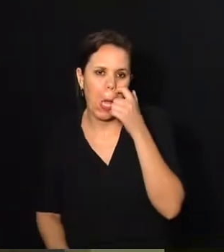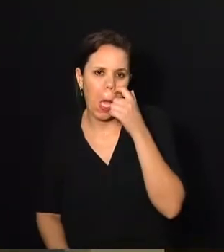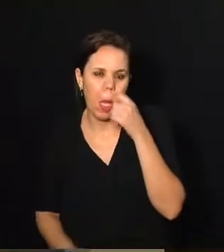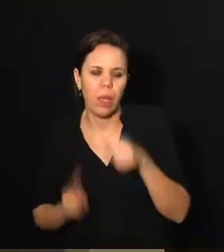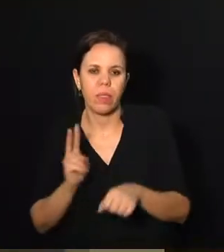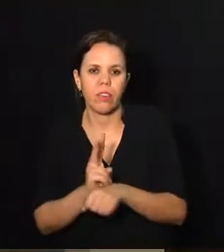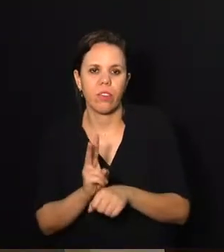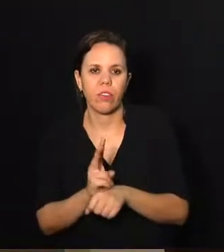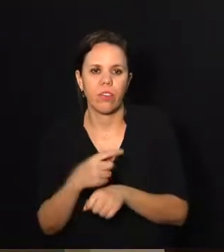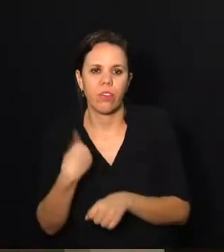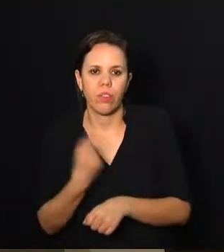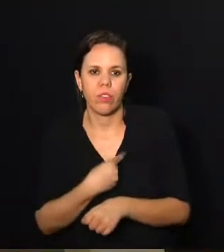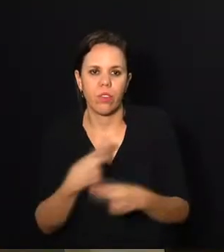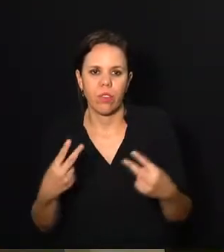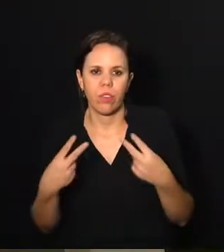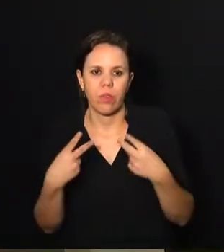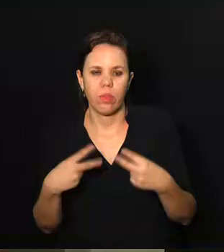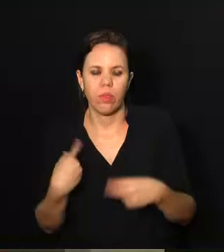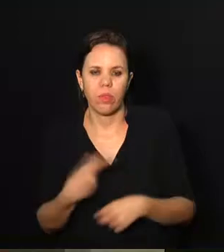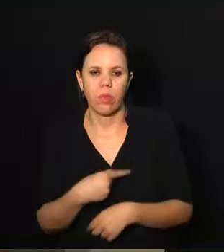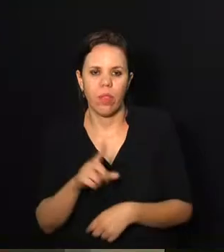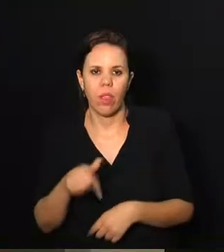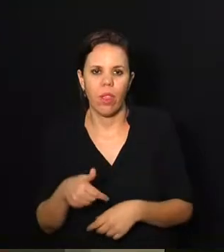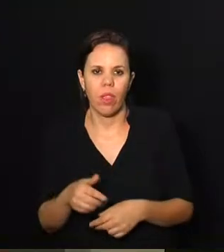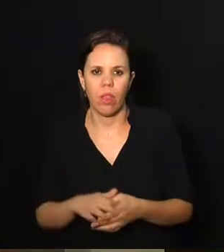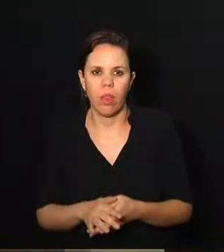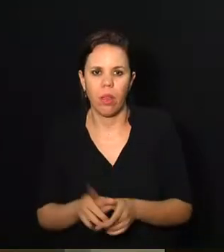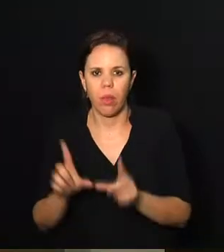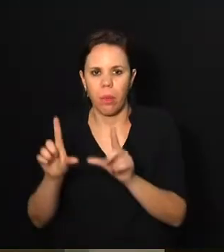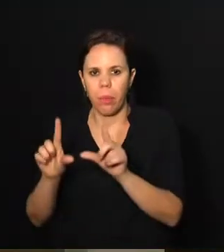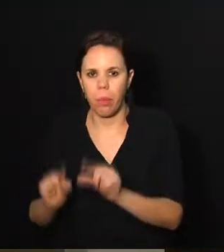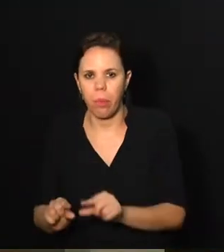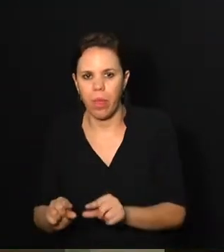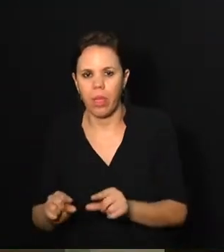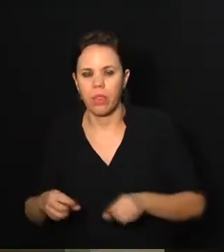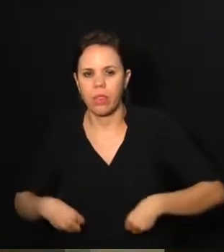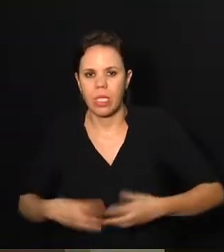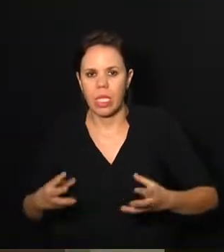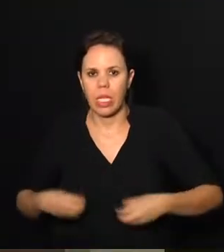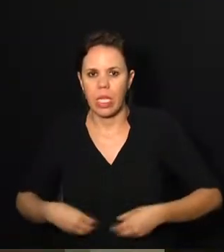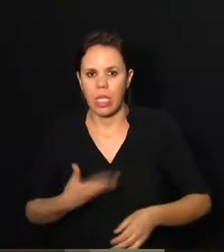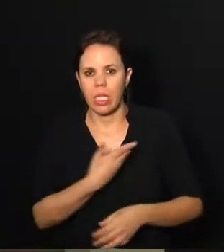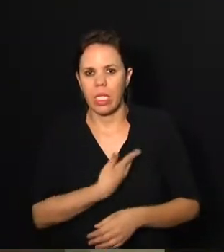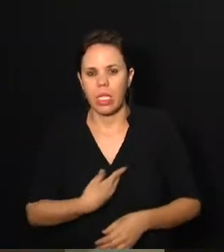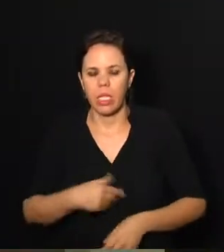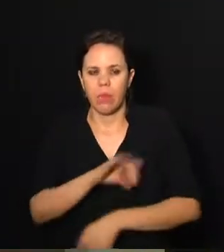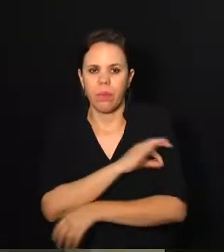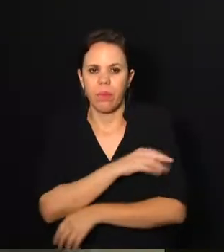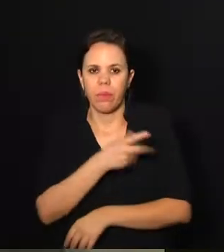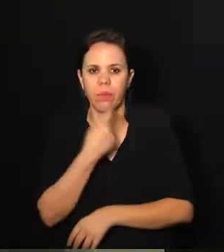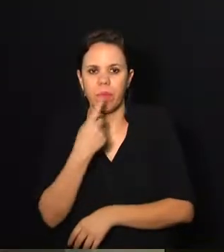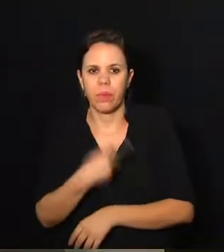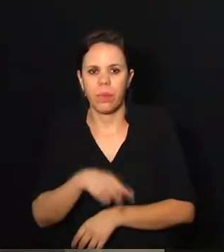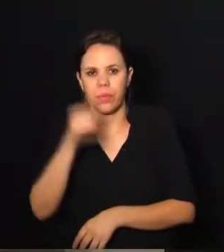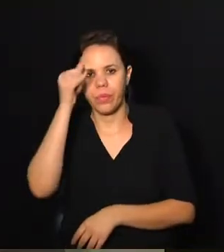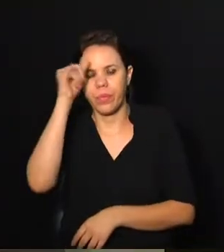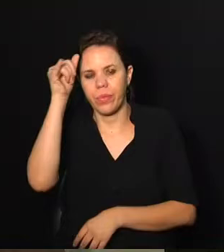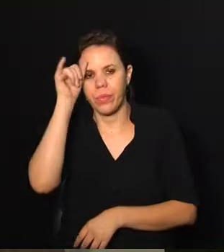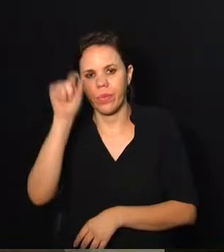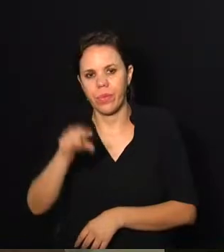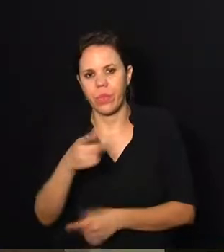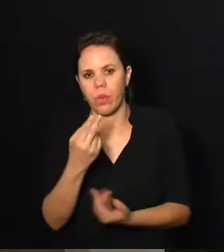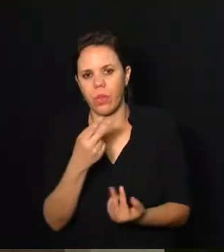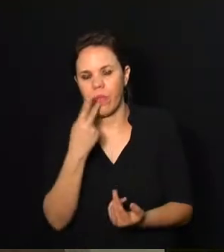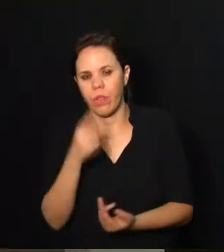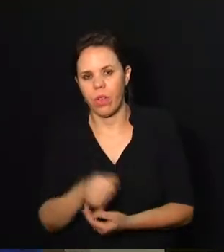cuidar de nós, olhar para nós, é uma despesa a menos para os governantes, para a Prefeitura de Campinas. Evita, igual o senhor mesmo